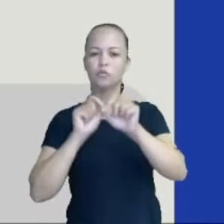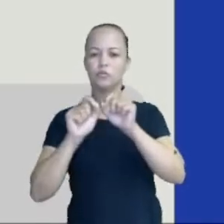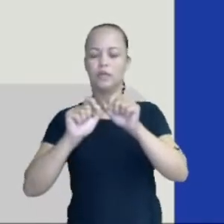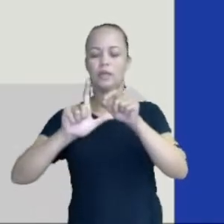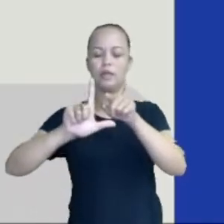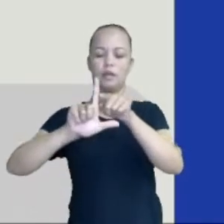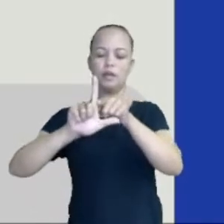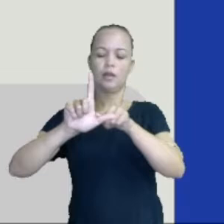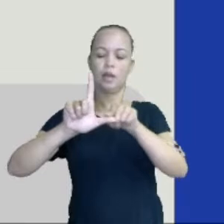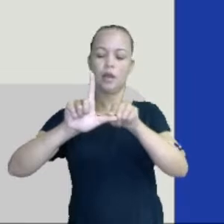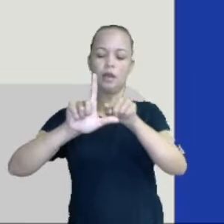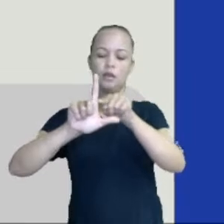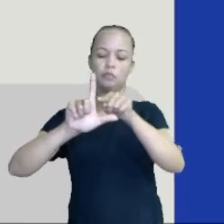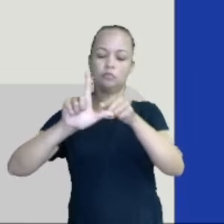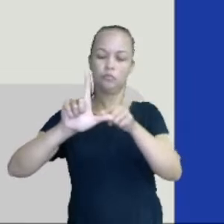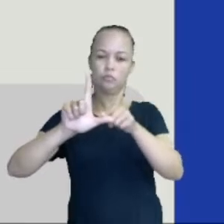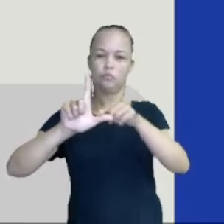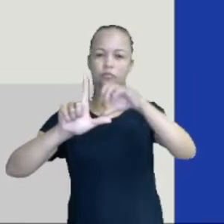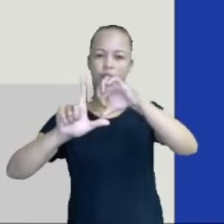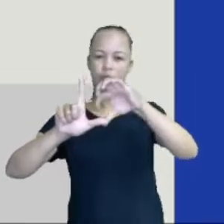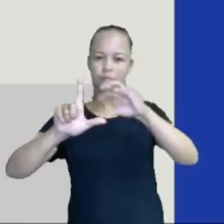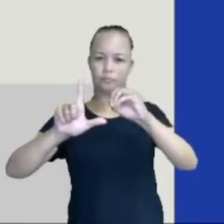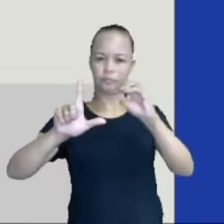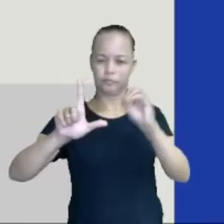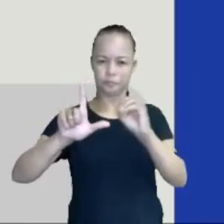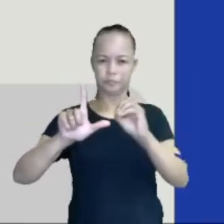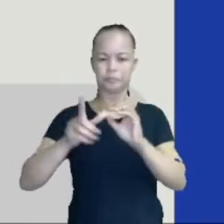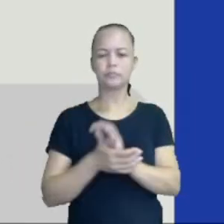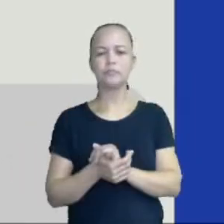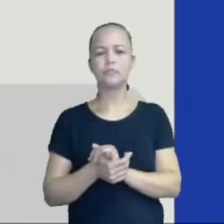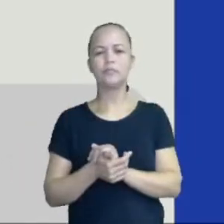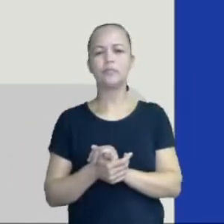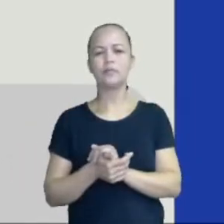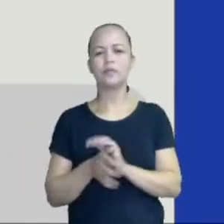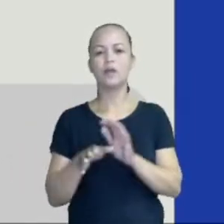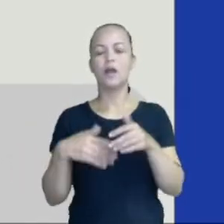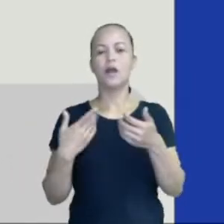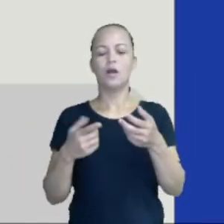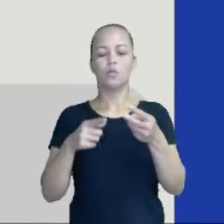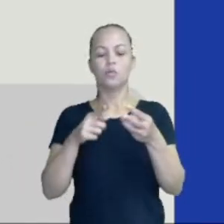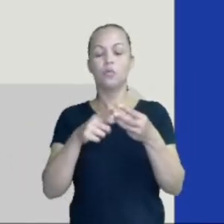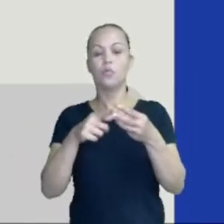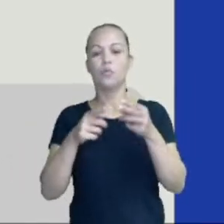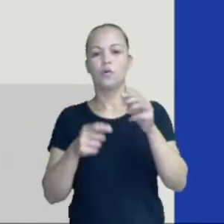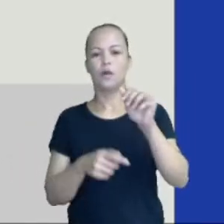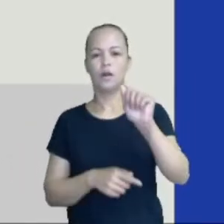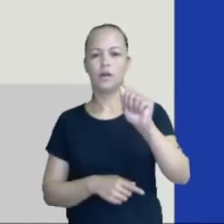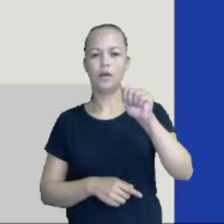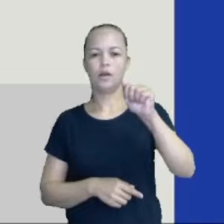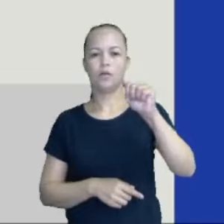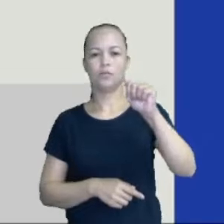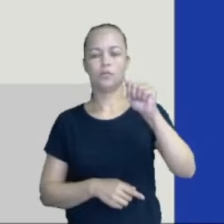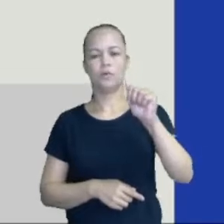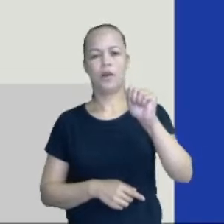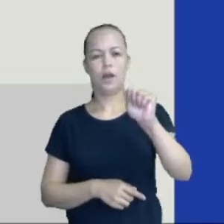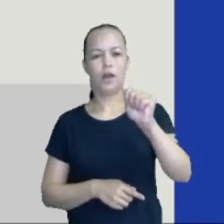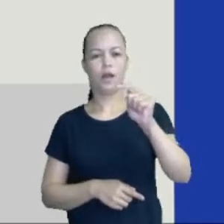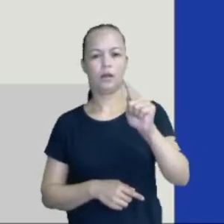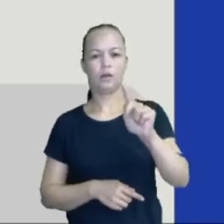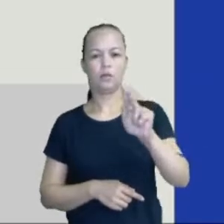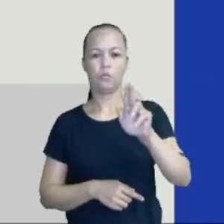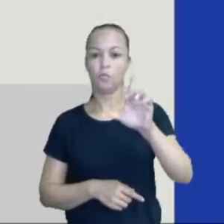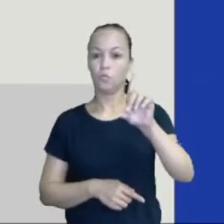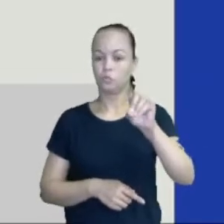Vamos para o próximo. Ângulo agudo. É quando sua medida é um número maior que 0 e menor